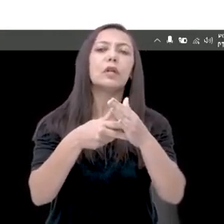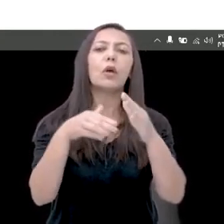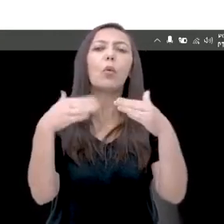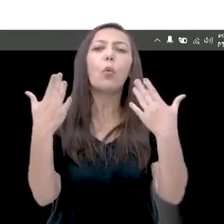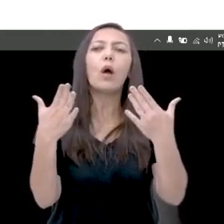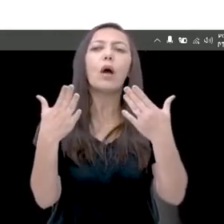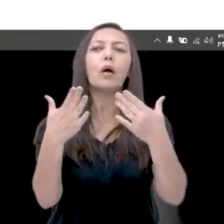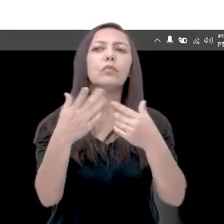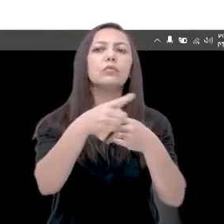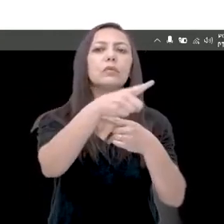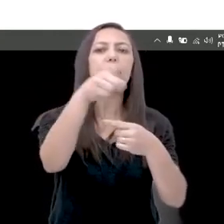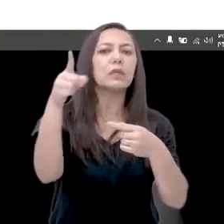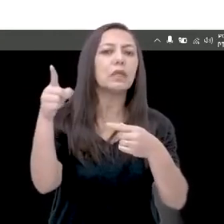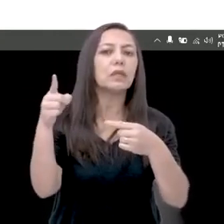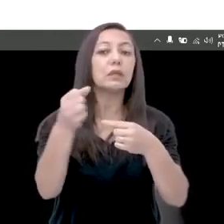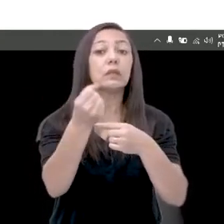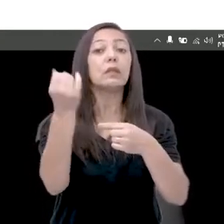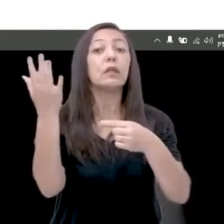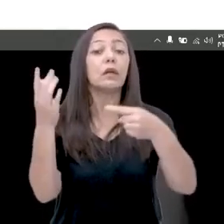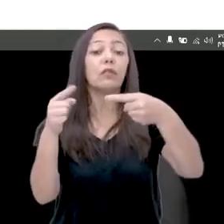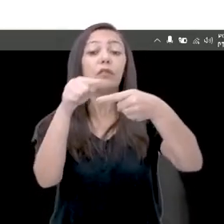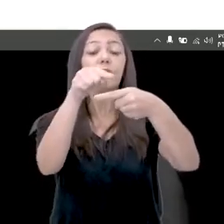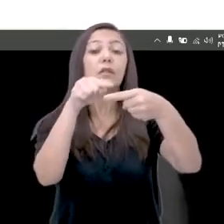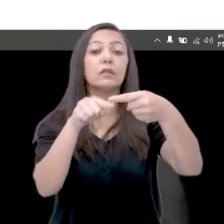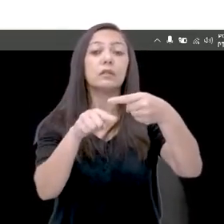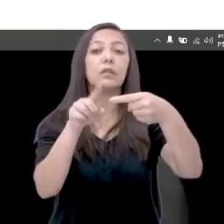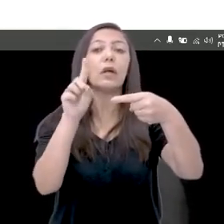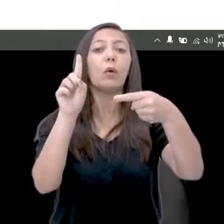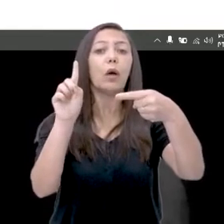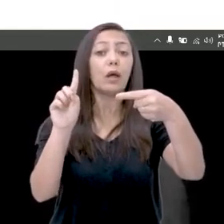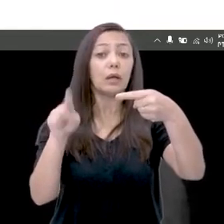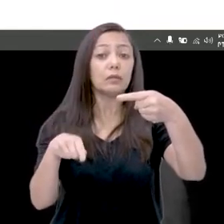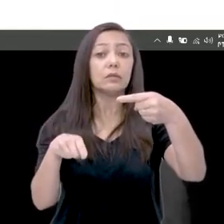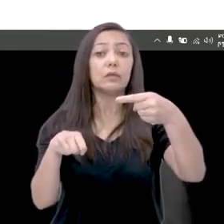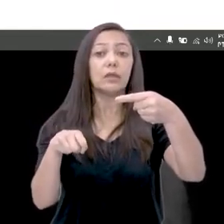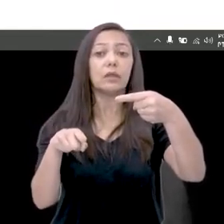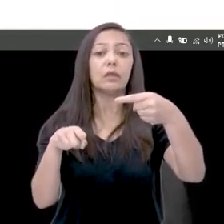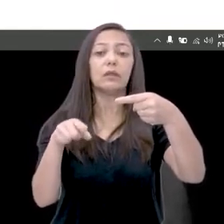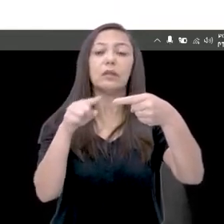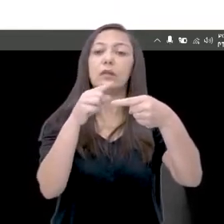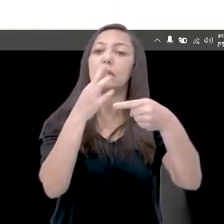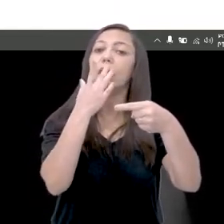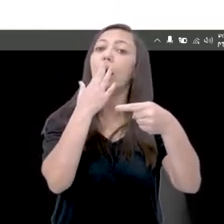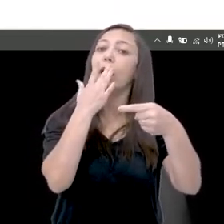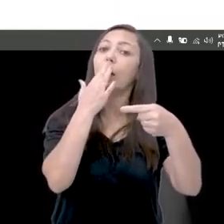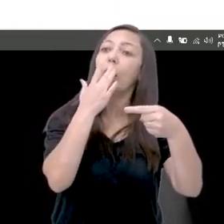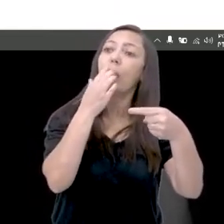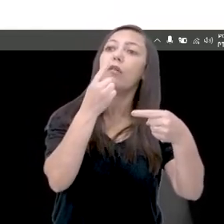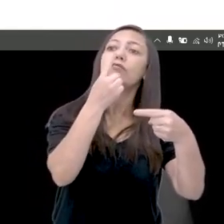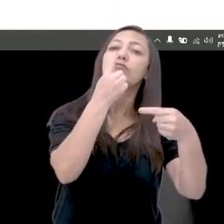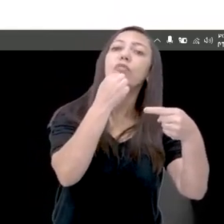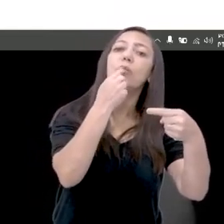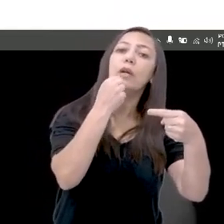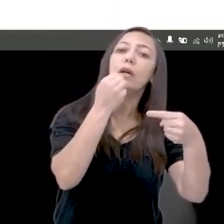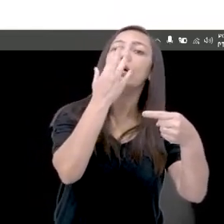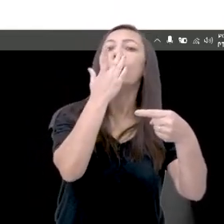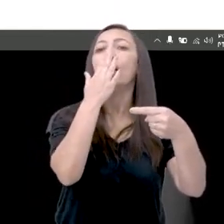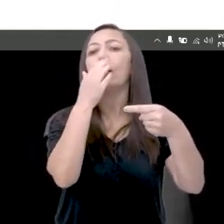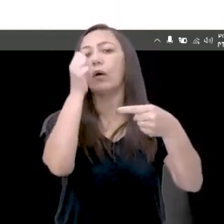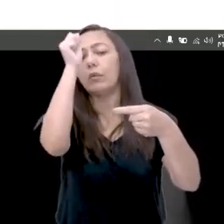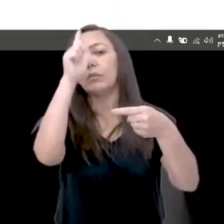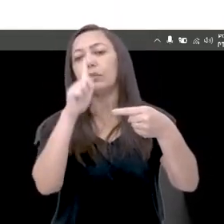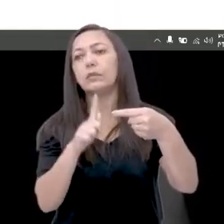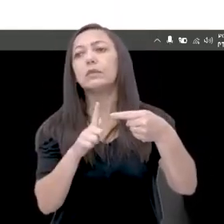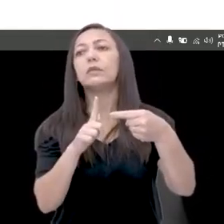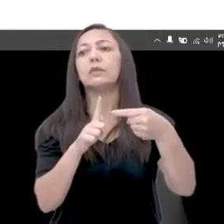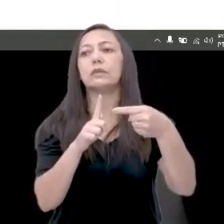ou seja, qual dessas frações vai representar a razão entre. Se é